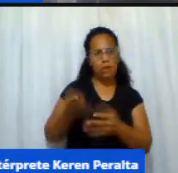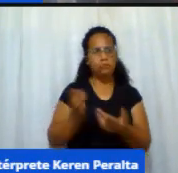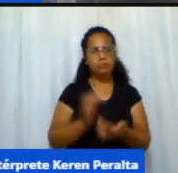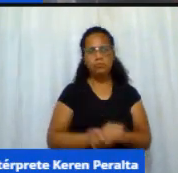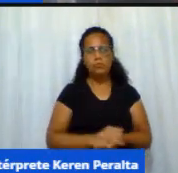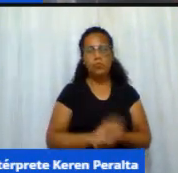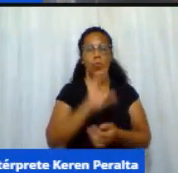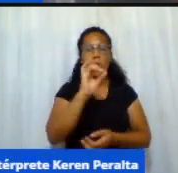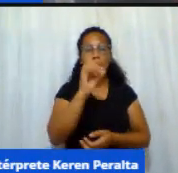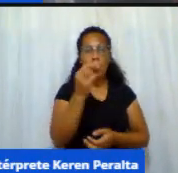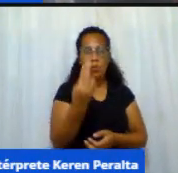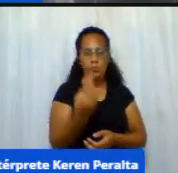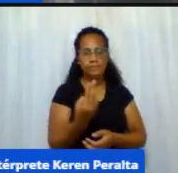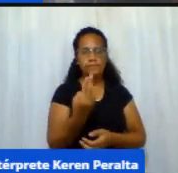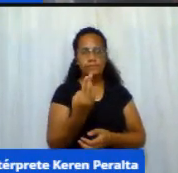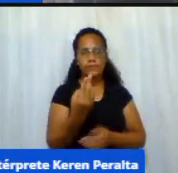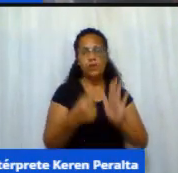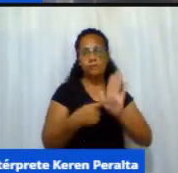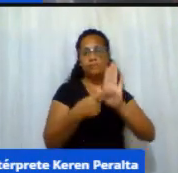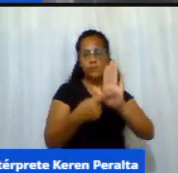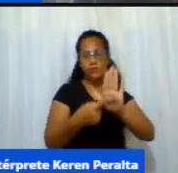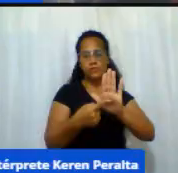segue nossos contatos durante alguns segundos,